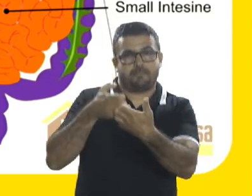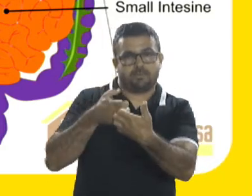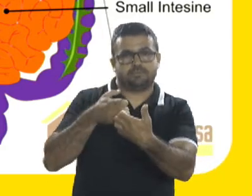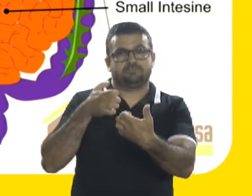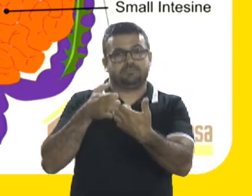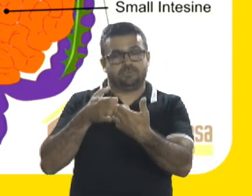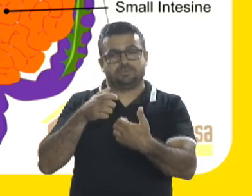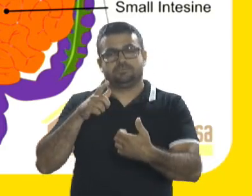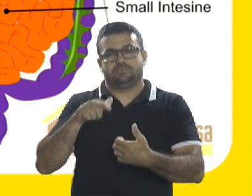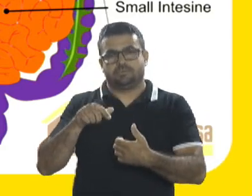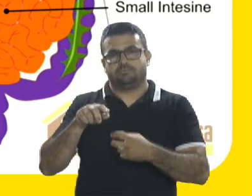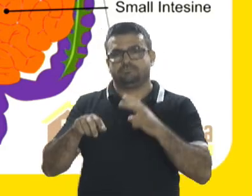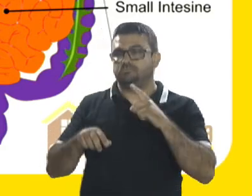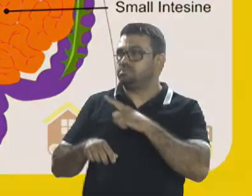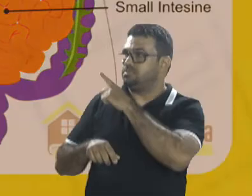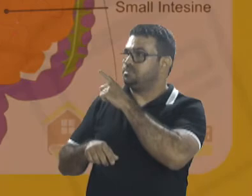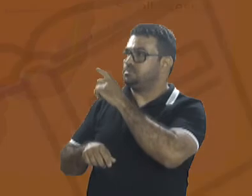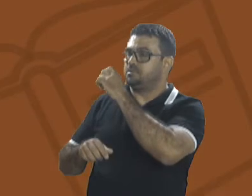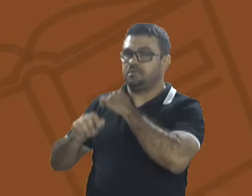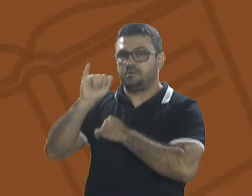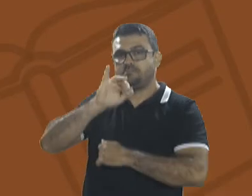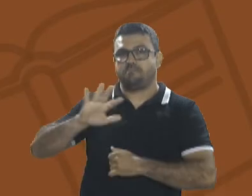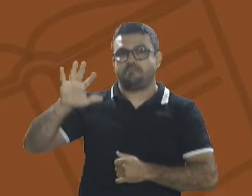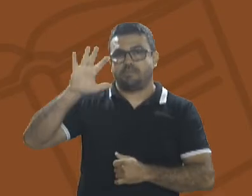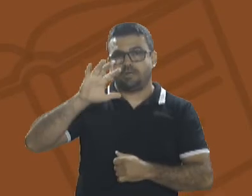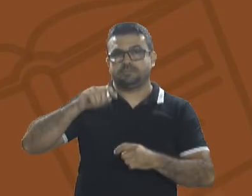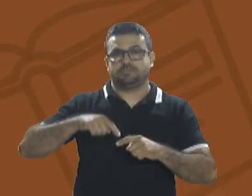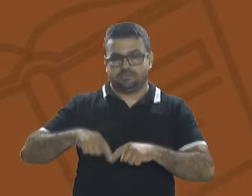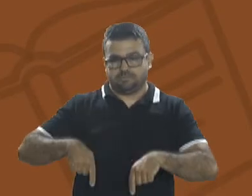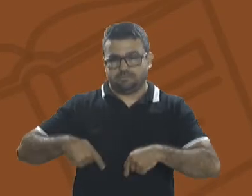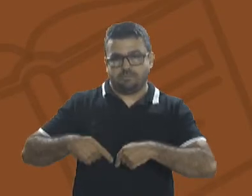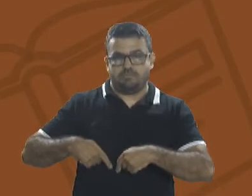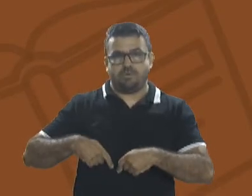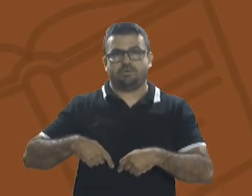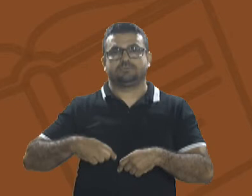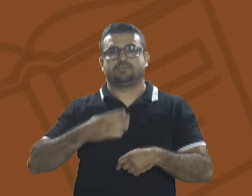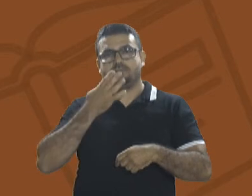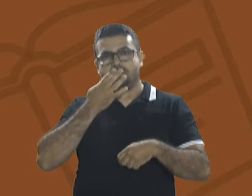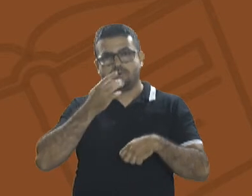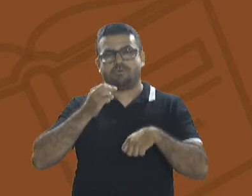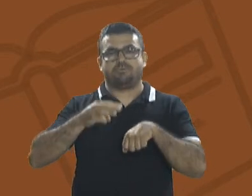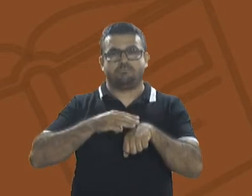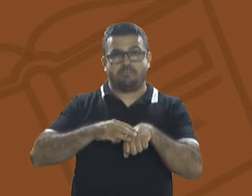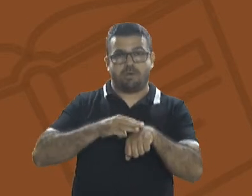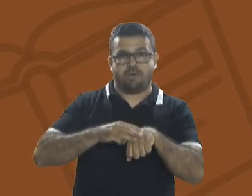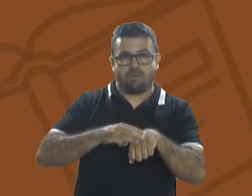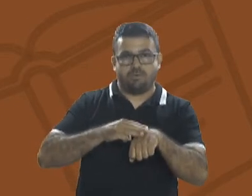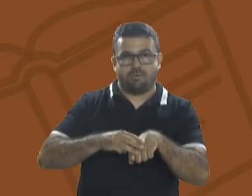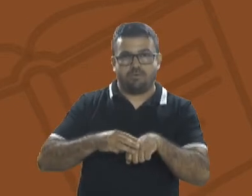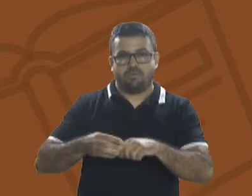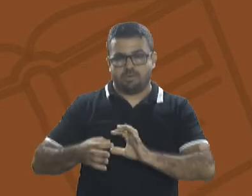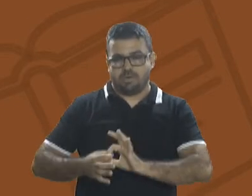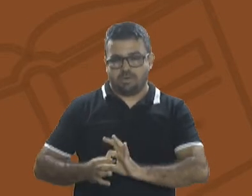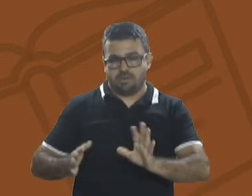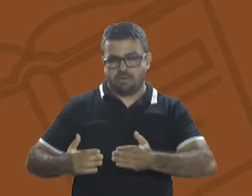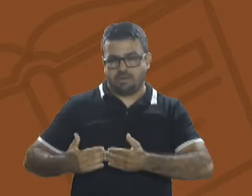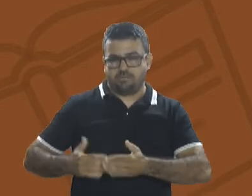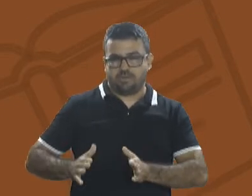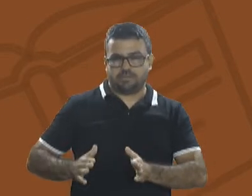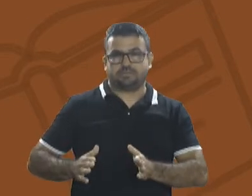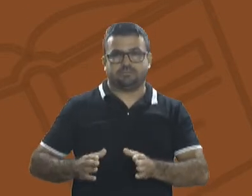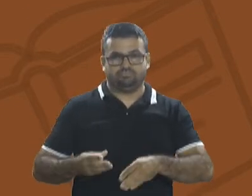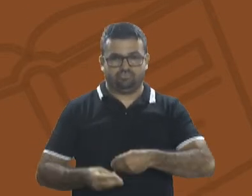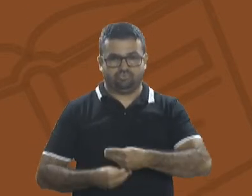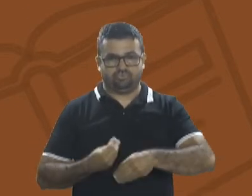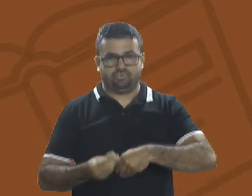marrom aí que está aparecendo para vocês, nós vamos ter a liberação de substâncias que vão ajudar